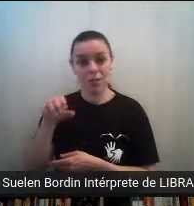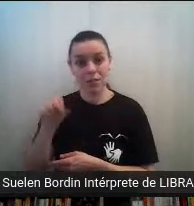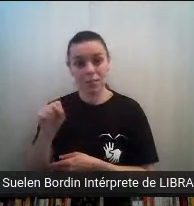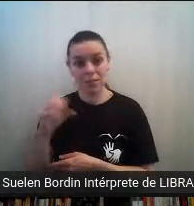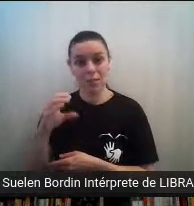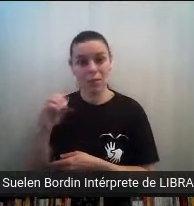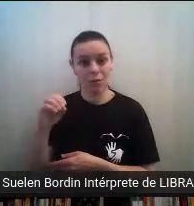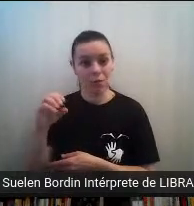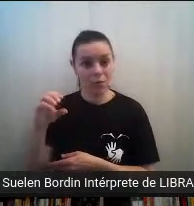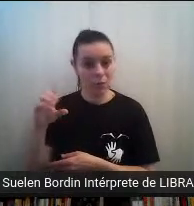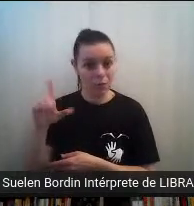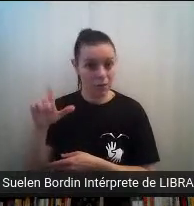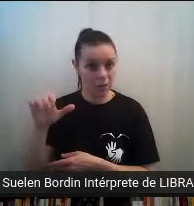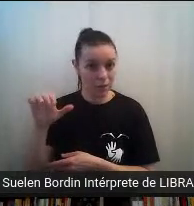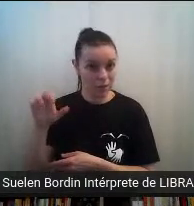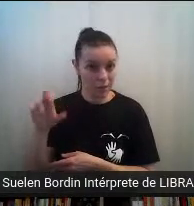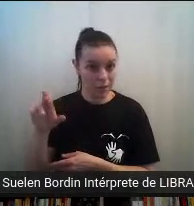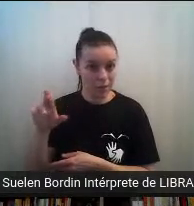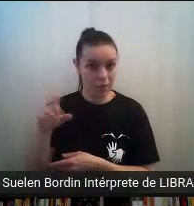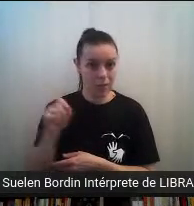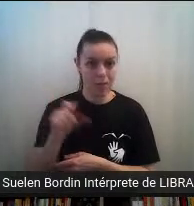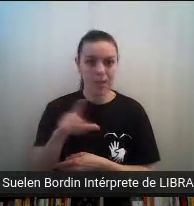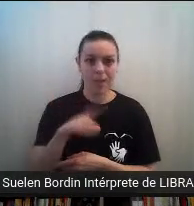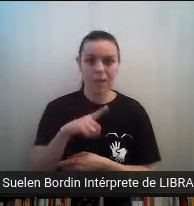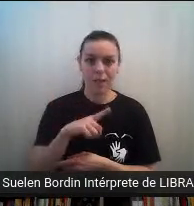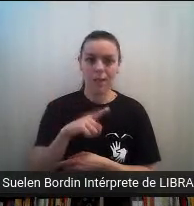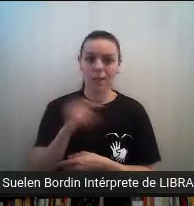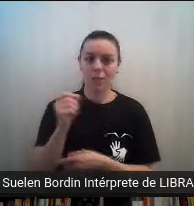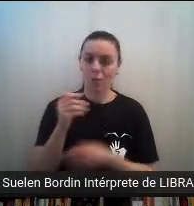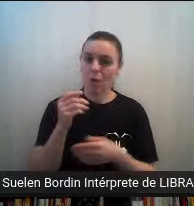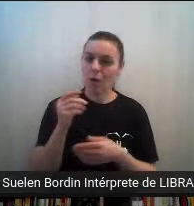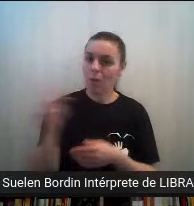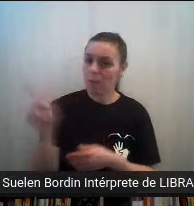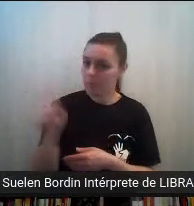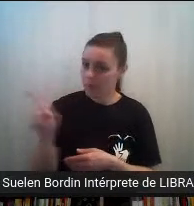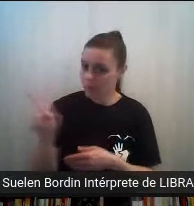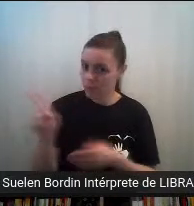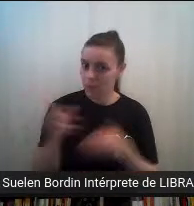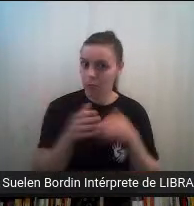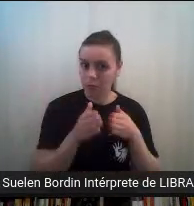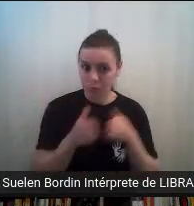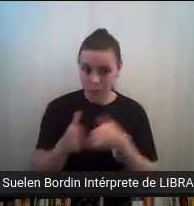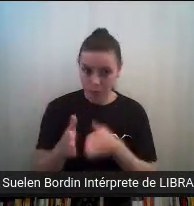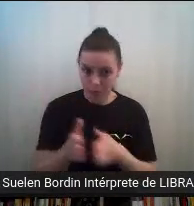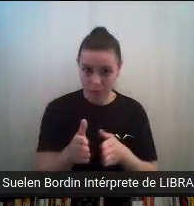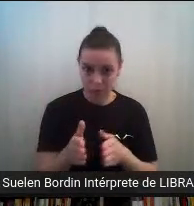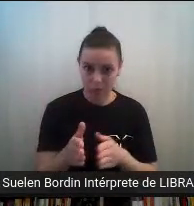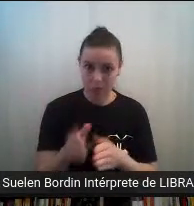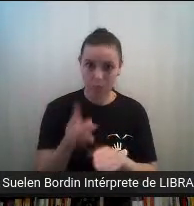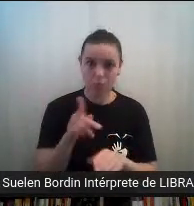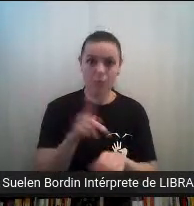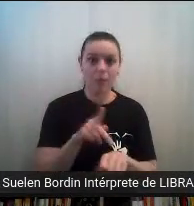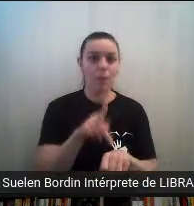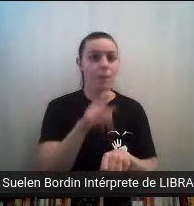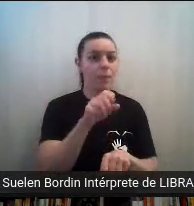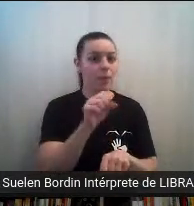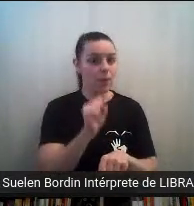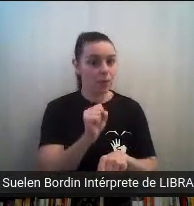É algo que geralmente o teu orientador e o coordenador da pós-graduação te nomeia para o prêmio.